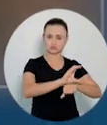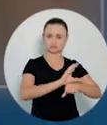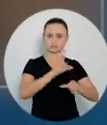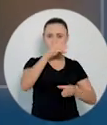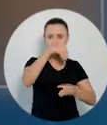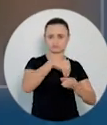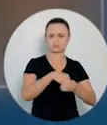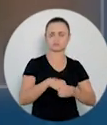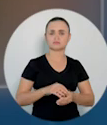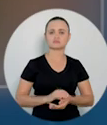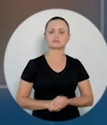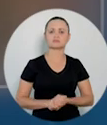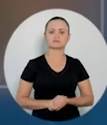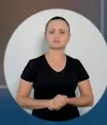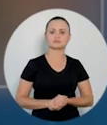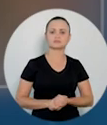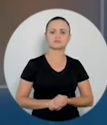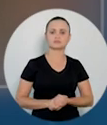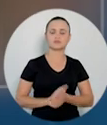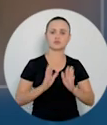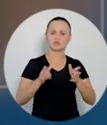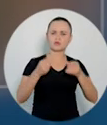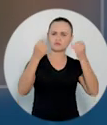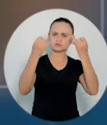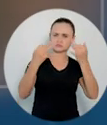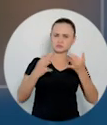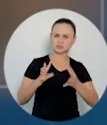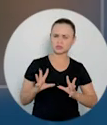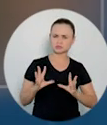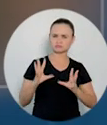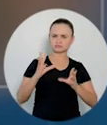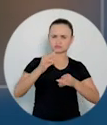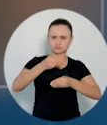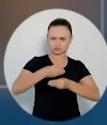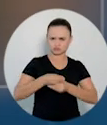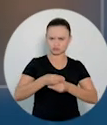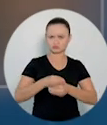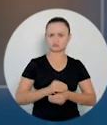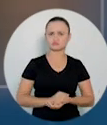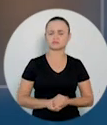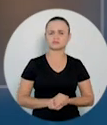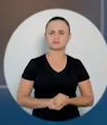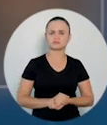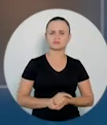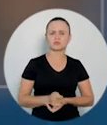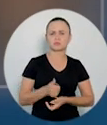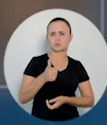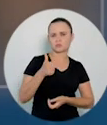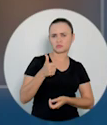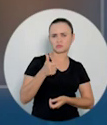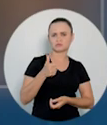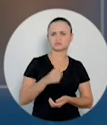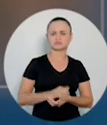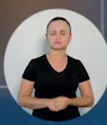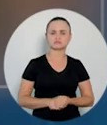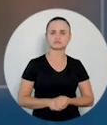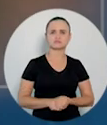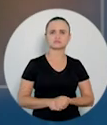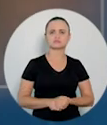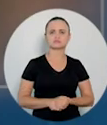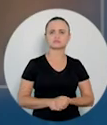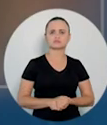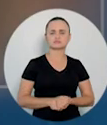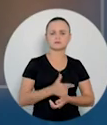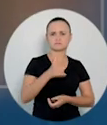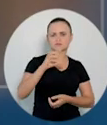vou procurar sintetizar as quase 2 dezenas de páginas da proposta de voto que